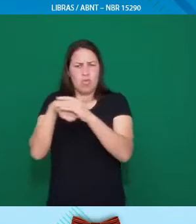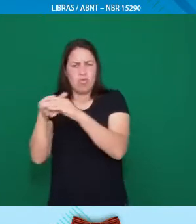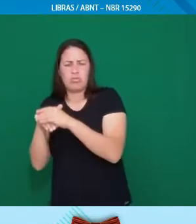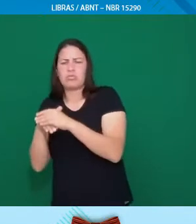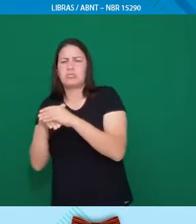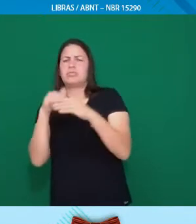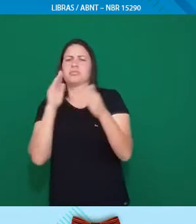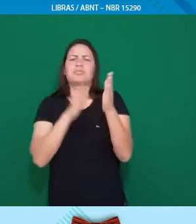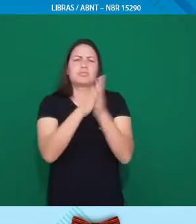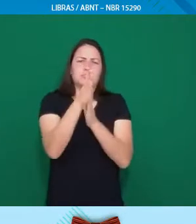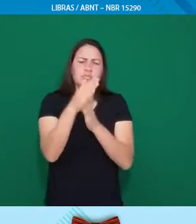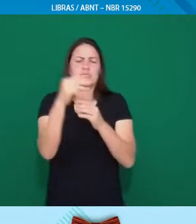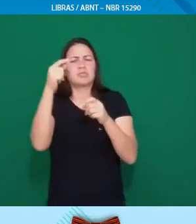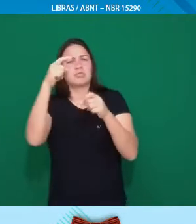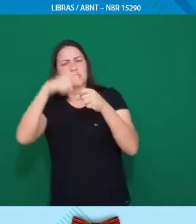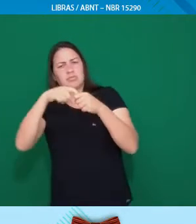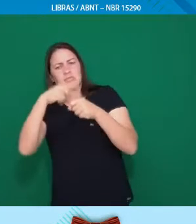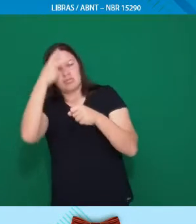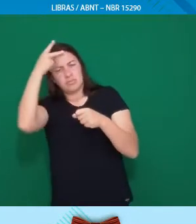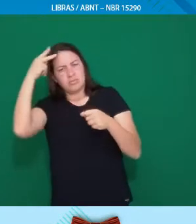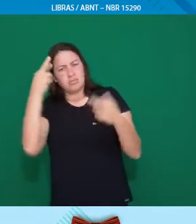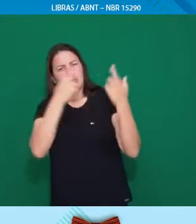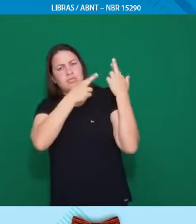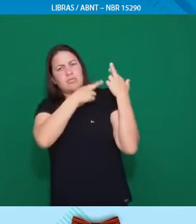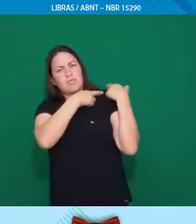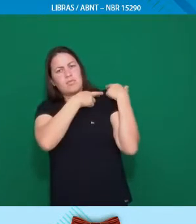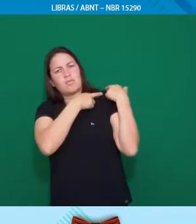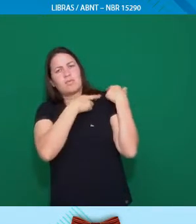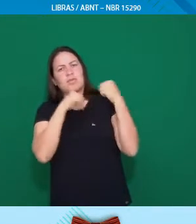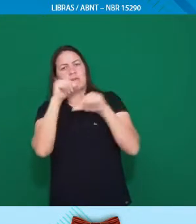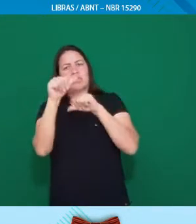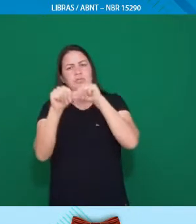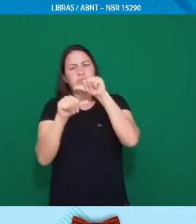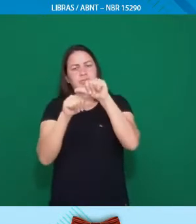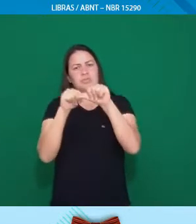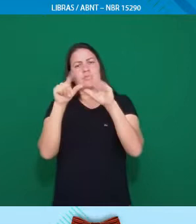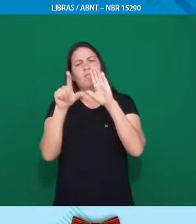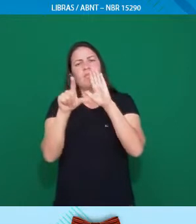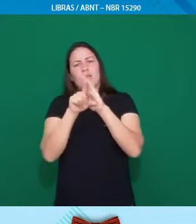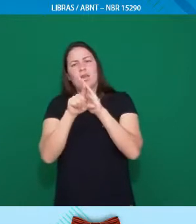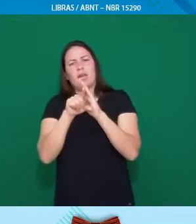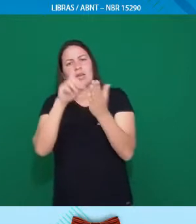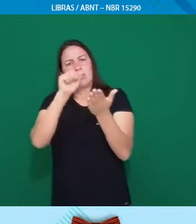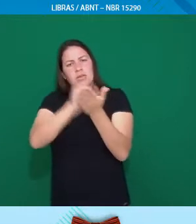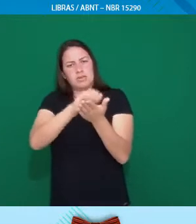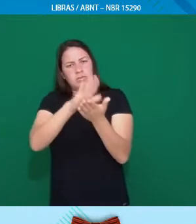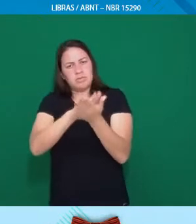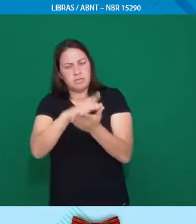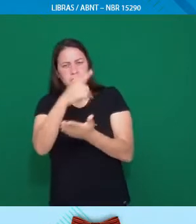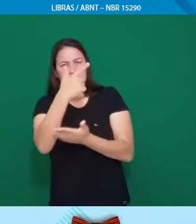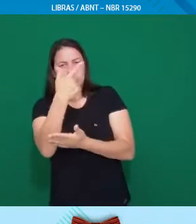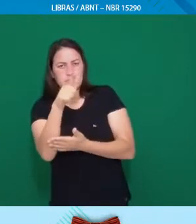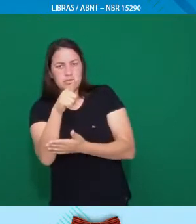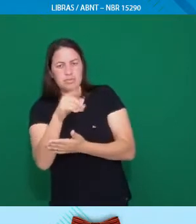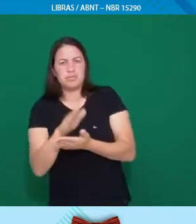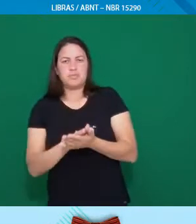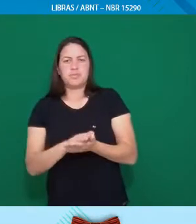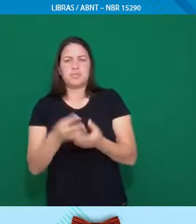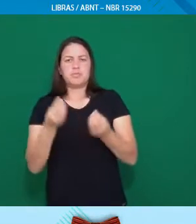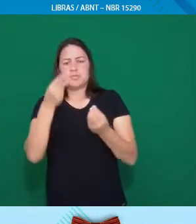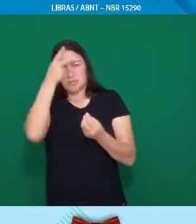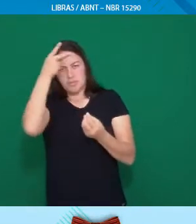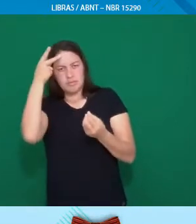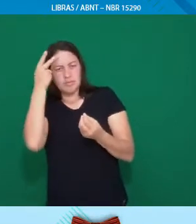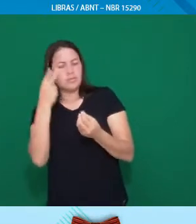voltando para ser sempre os mesmos aí agora nós fizemos alteração Legislativa Para multar na residência você vê um absurdo